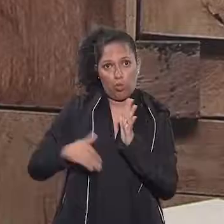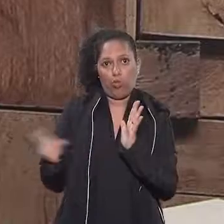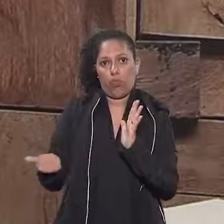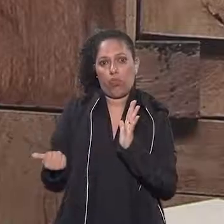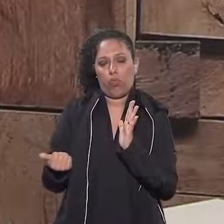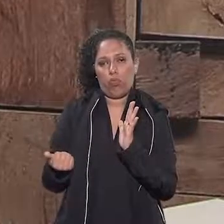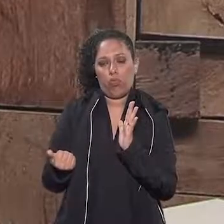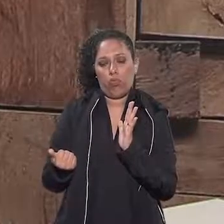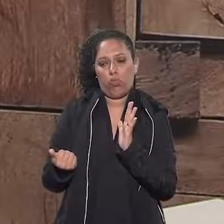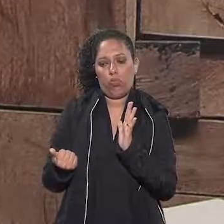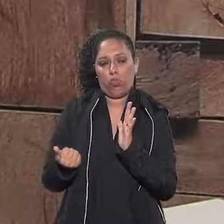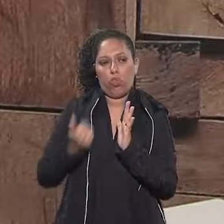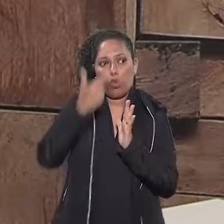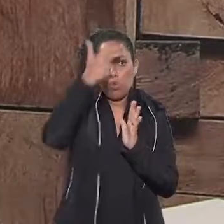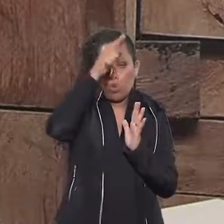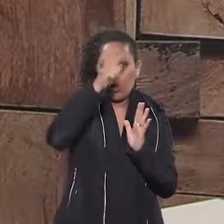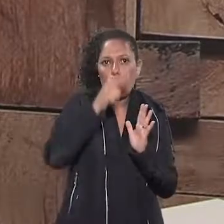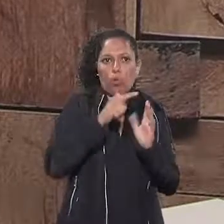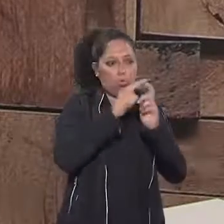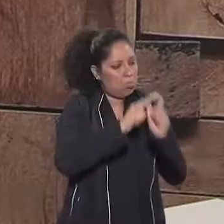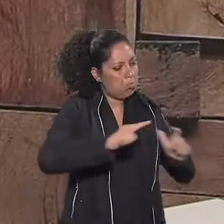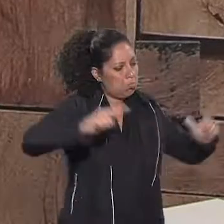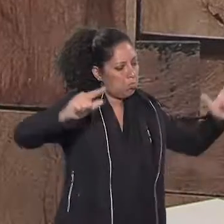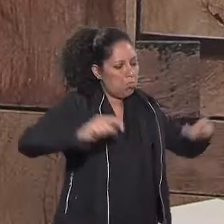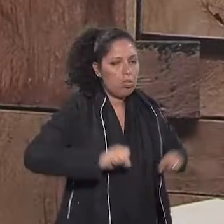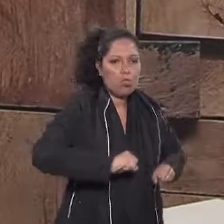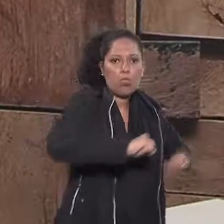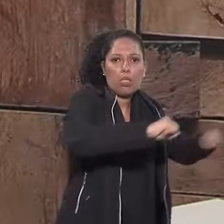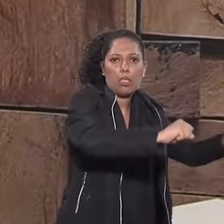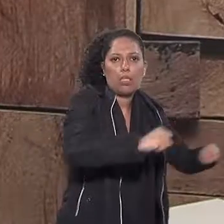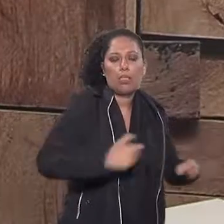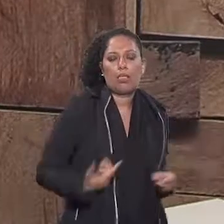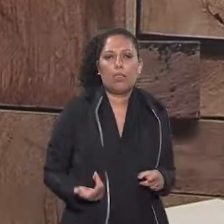que um orgânico ou um artesanal num grande mercado,